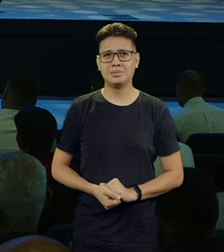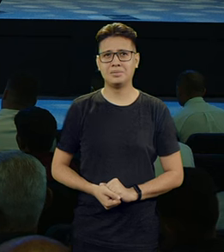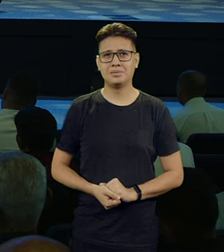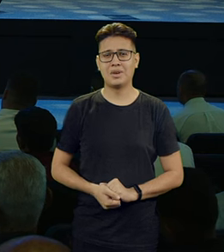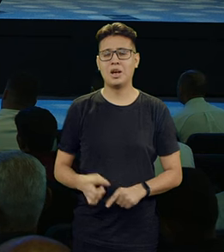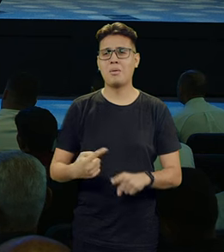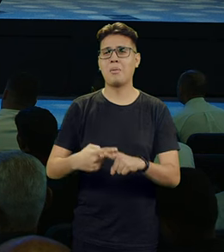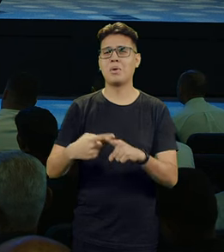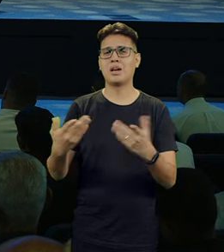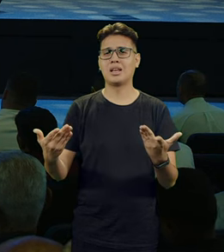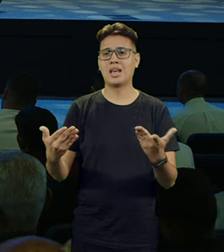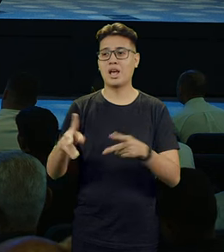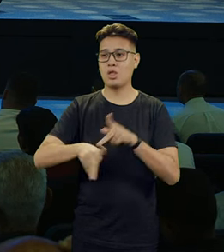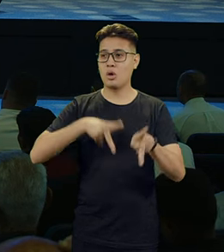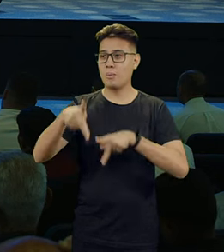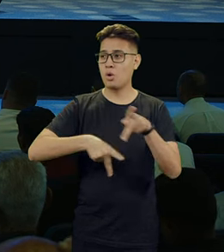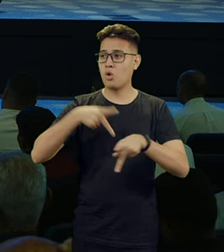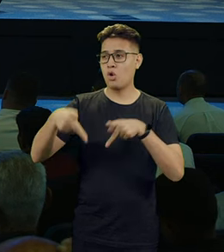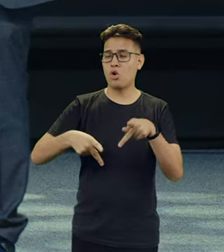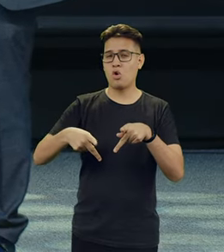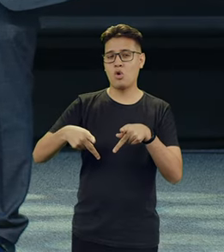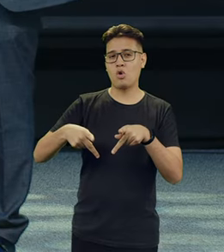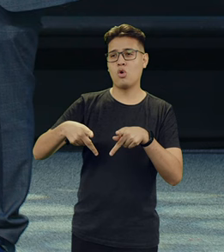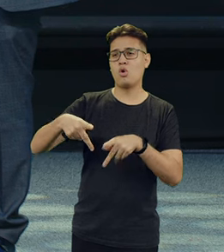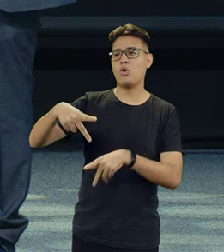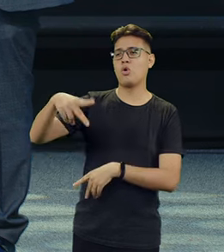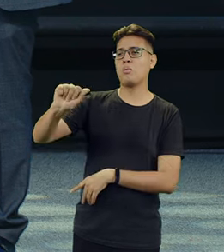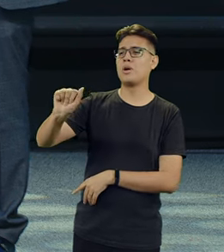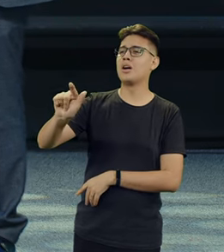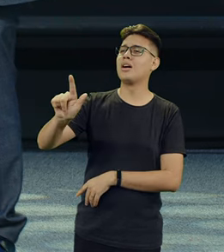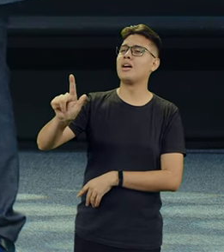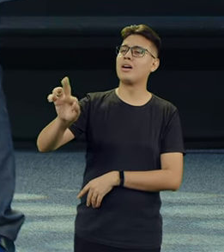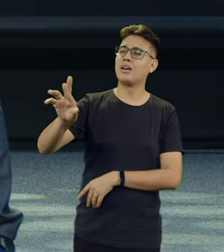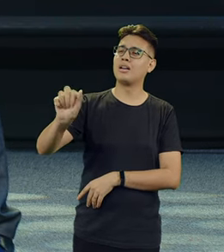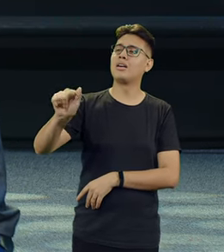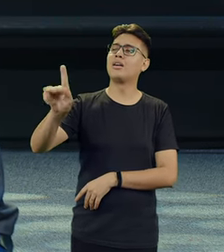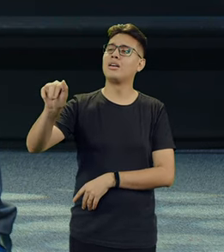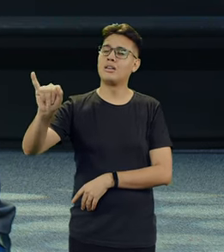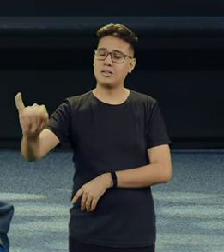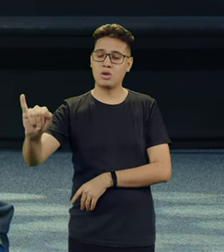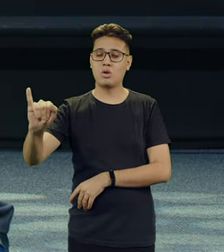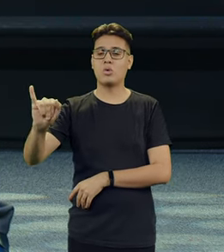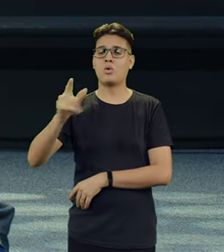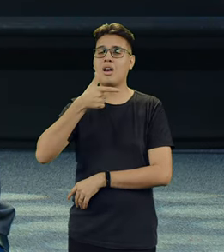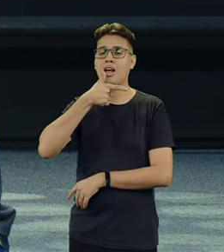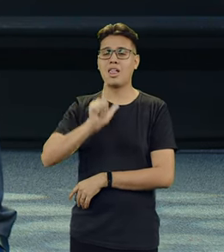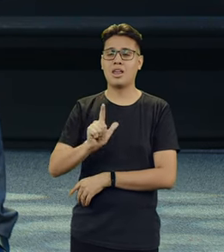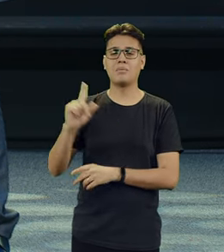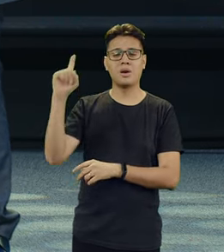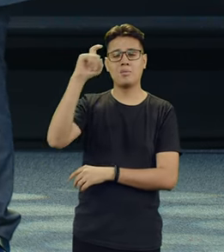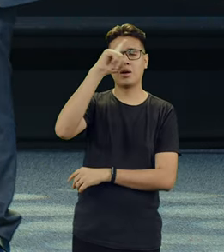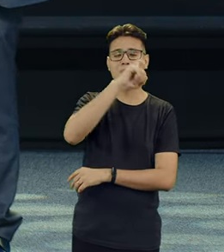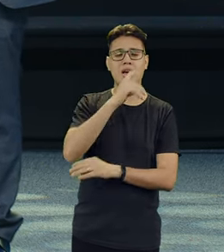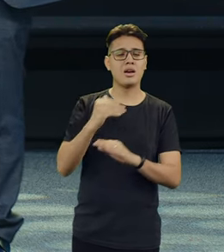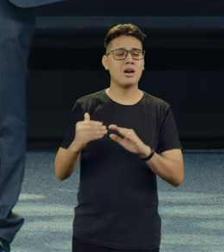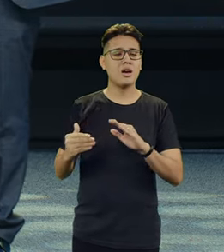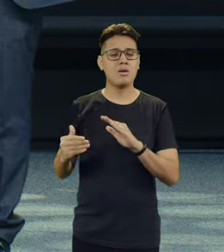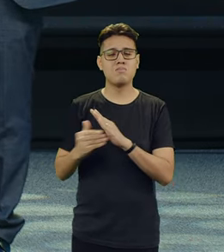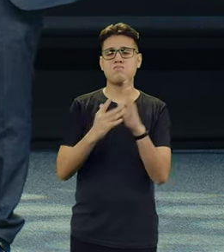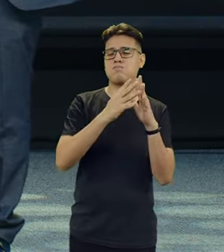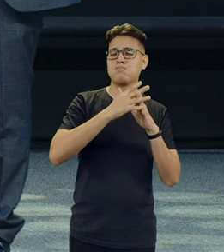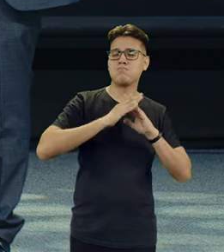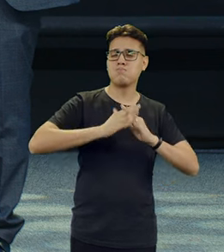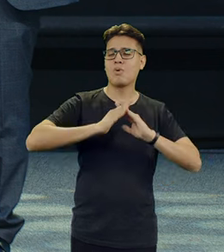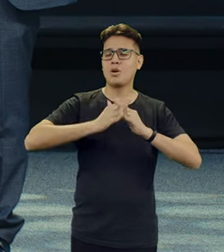Por ser o povo paraguai ser povo nativo, a língua foi uma das complicações.